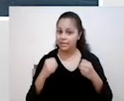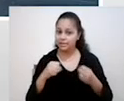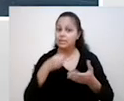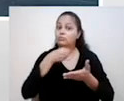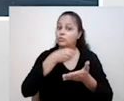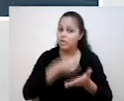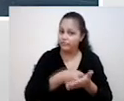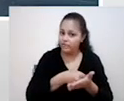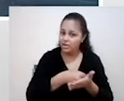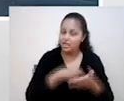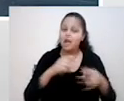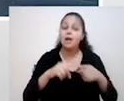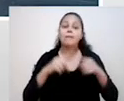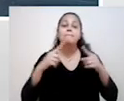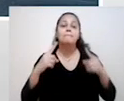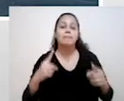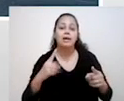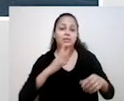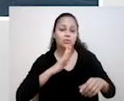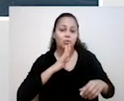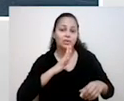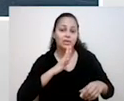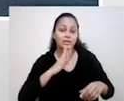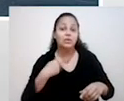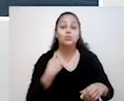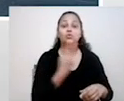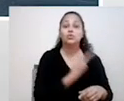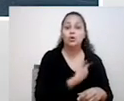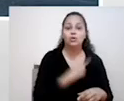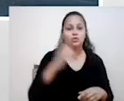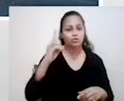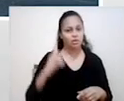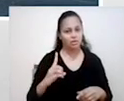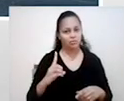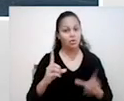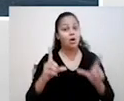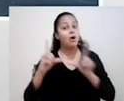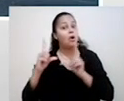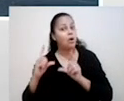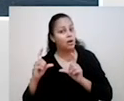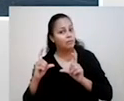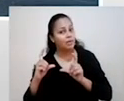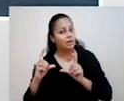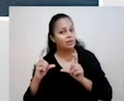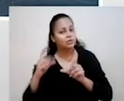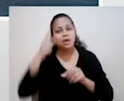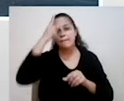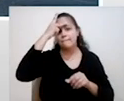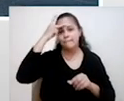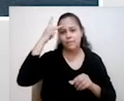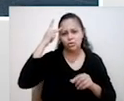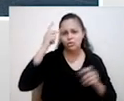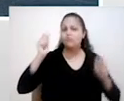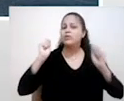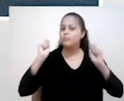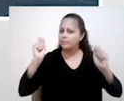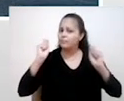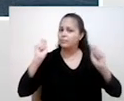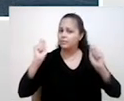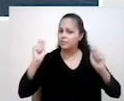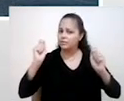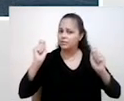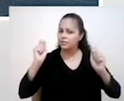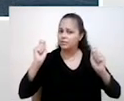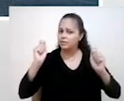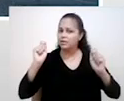deveres enquanto cidadãos, mas também conhecer os nossos direitos. E olha essa imagem. Nós vemos aqui pessoas que estão fazendo passeata e lutando por